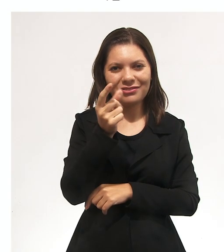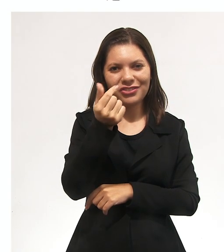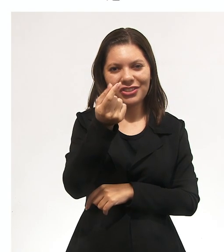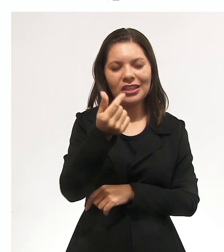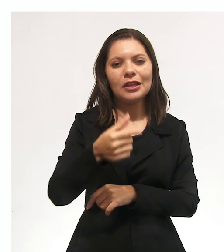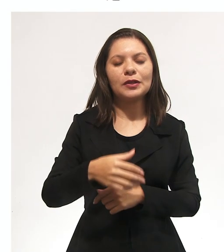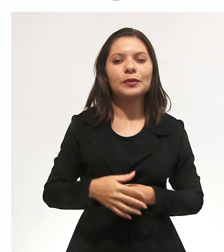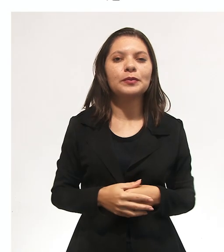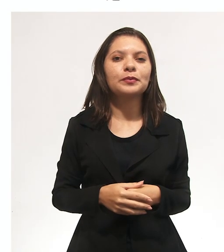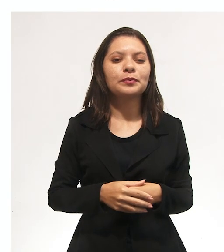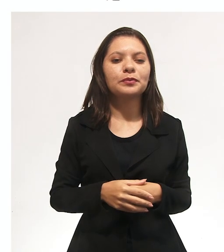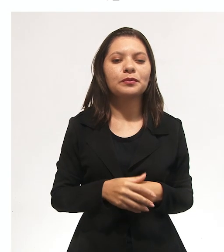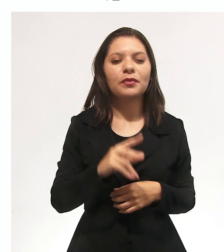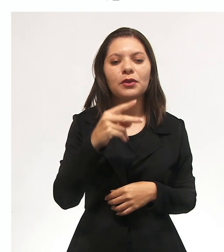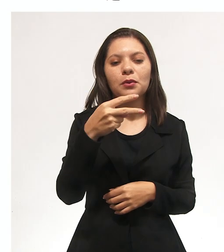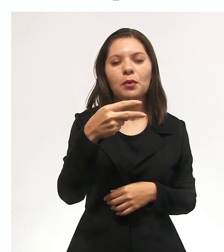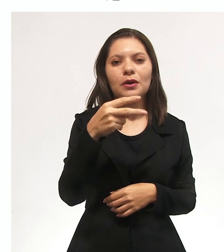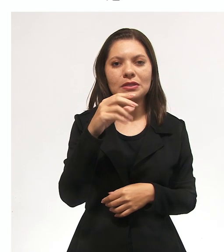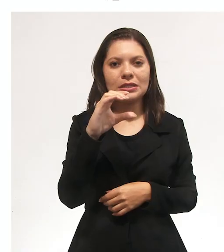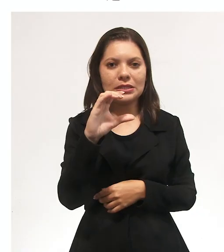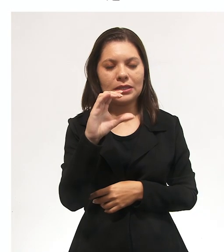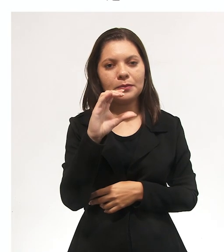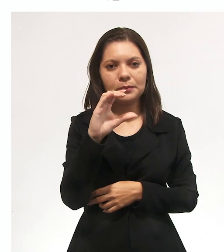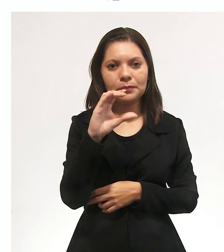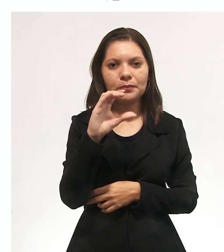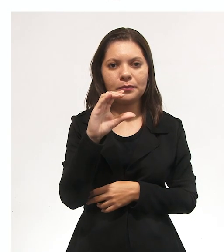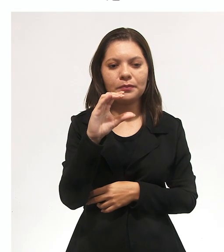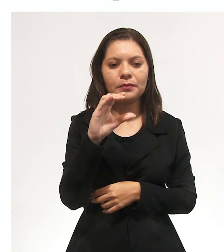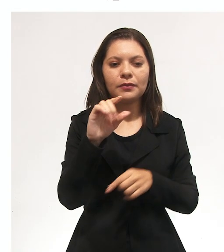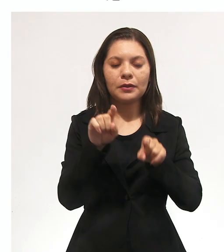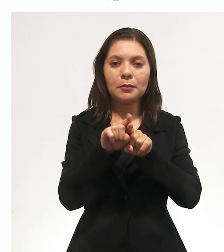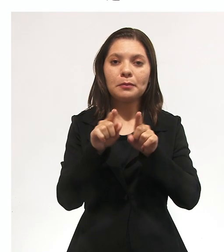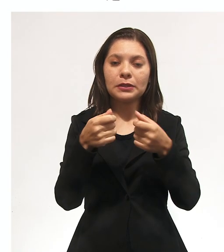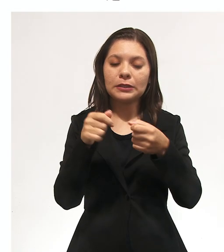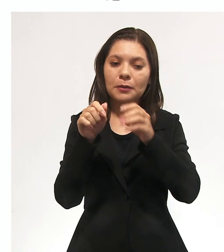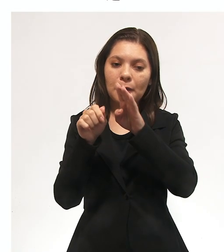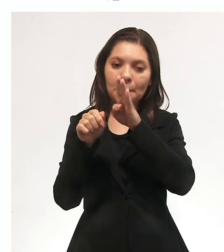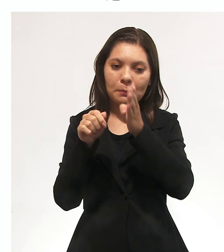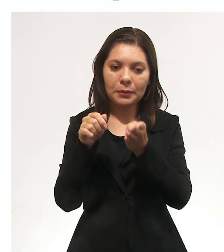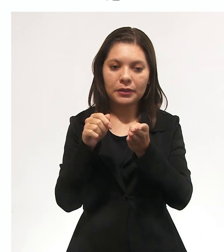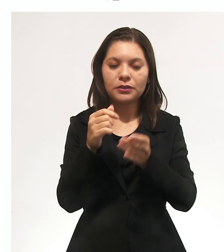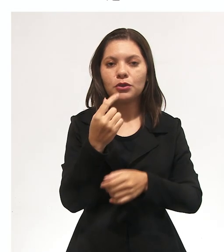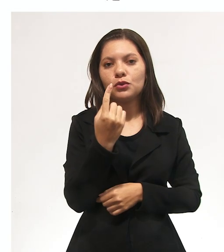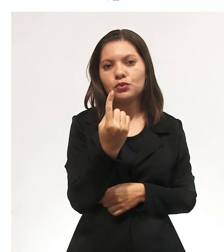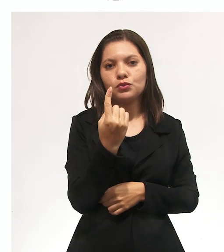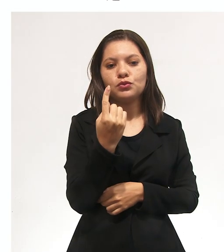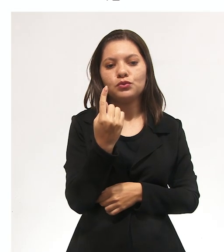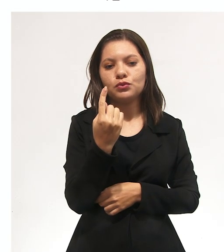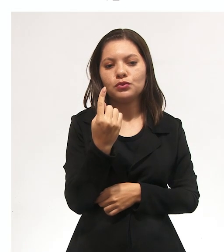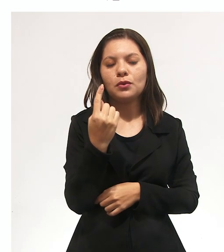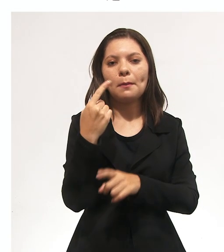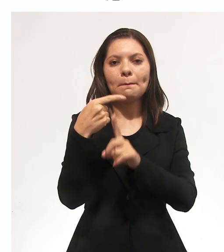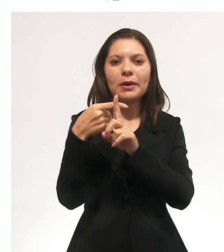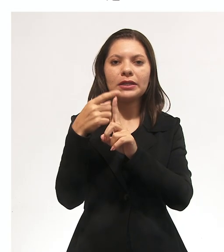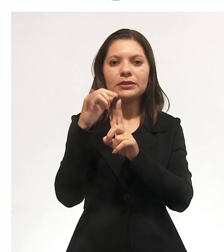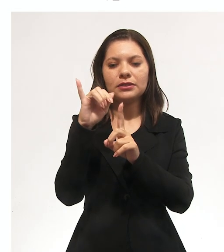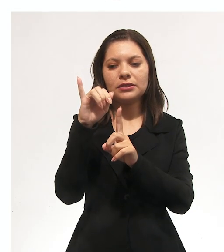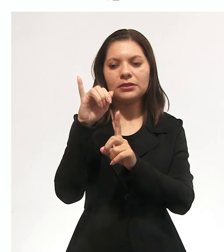lembra, montante é igual a C, abre parênteses, 1 mais I vezes